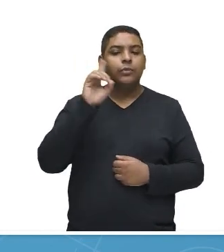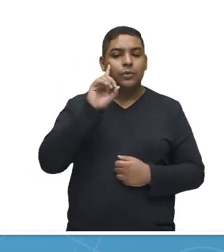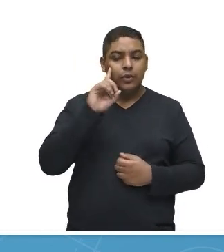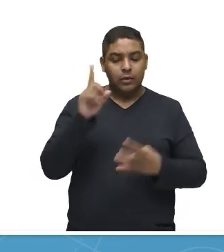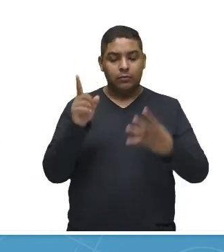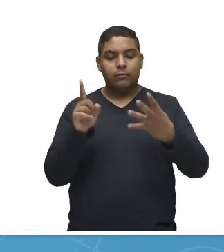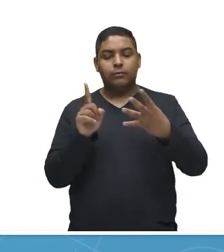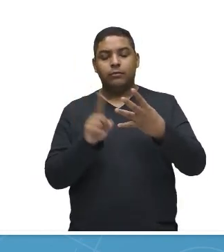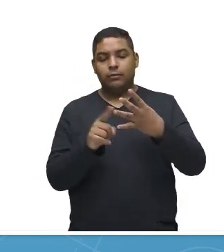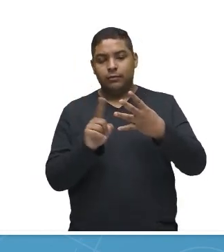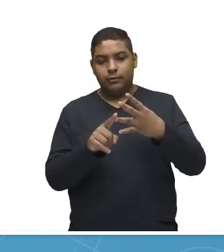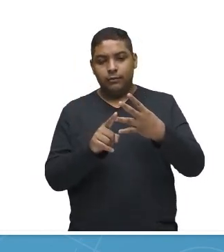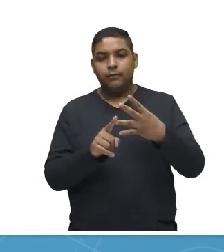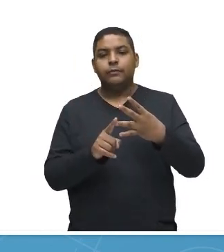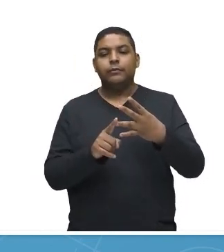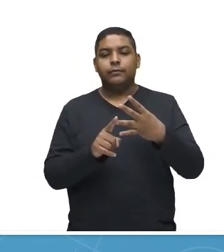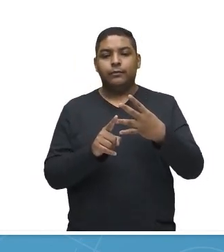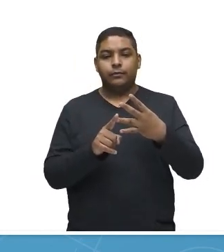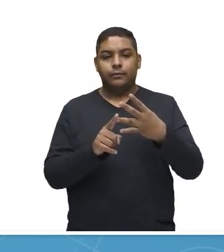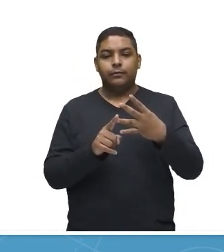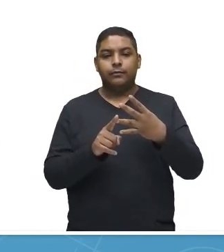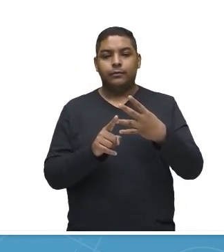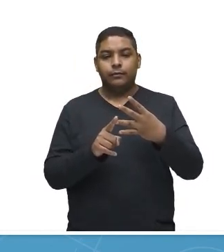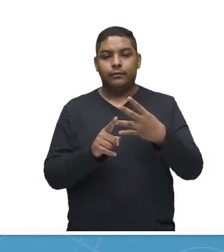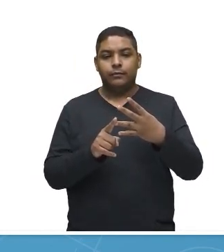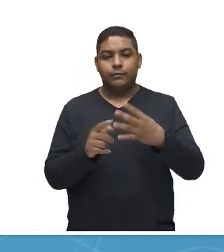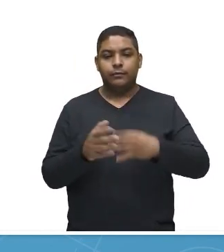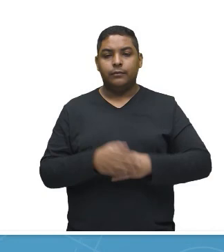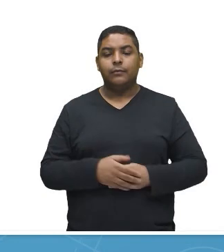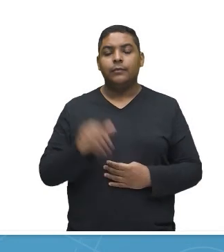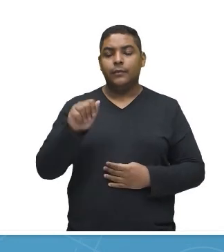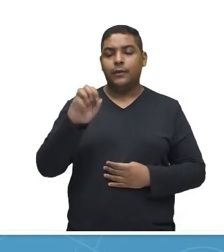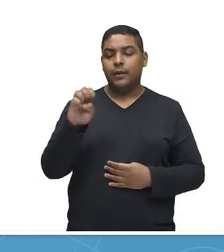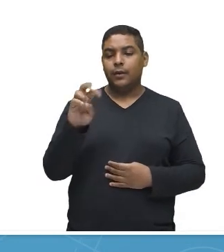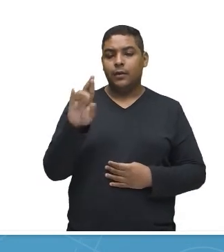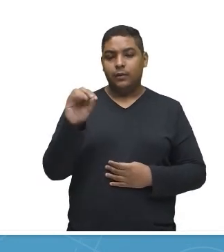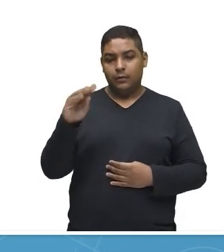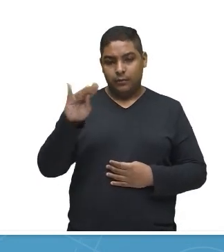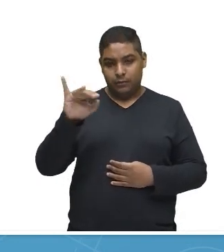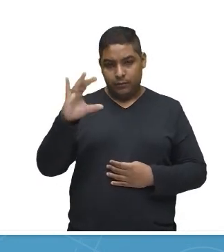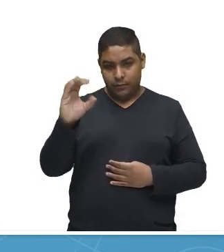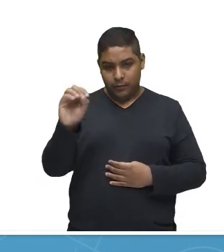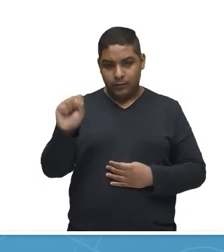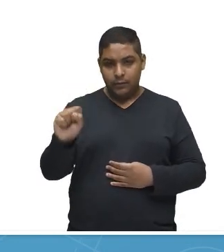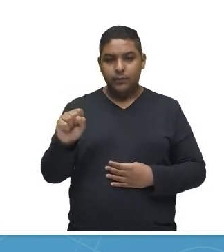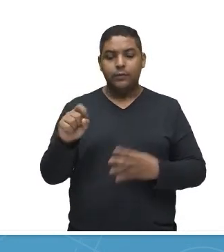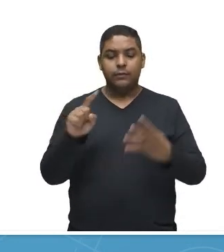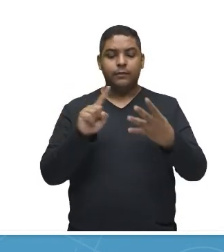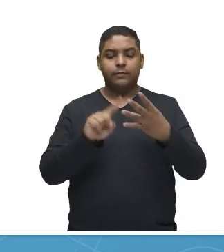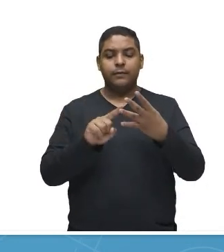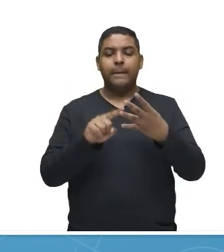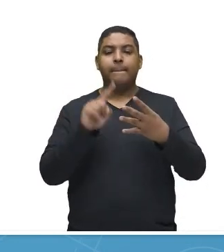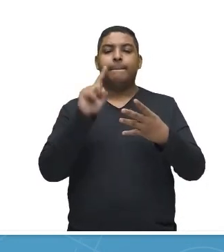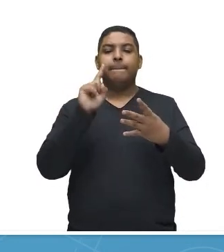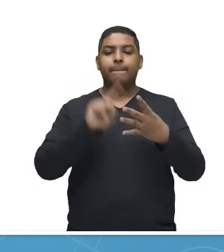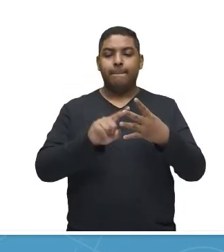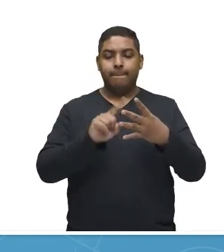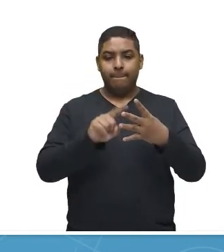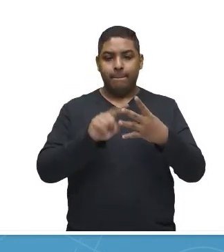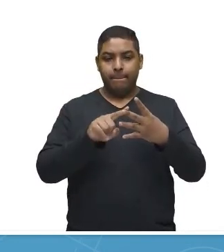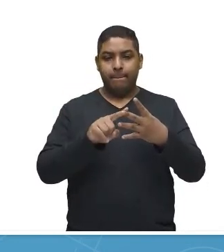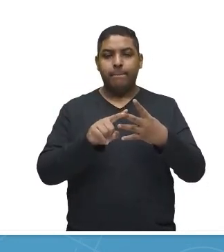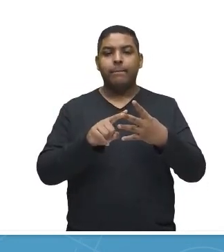No segundo degrau, nós temos exercícios aeróbicos. tá? No